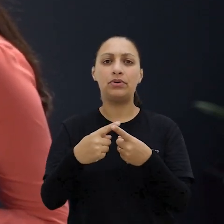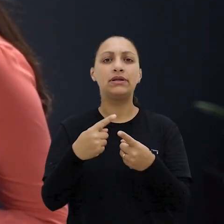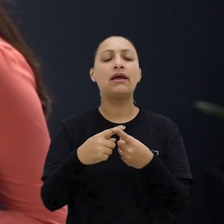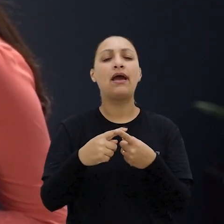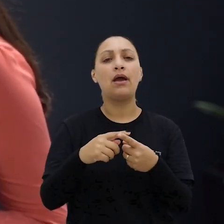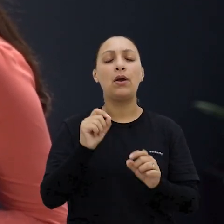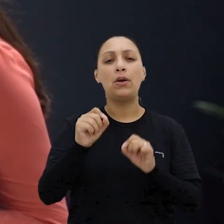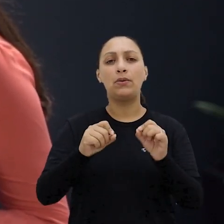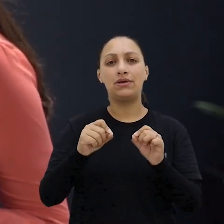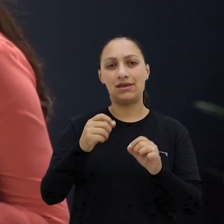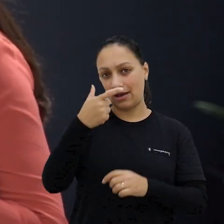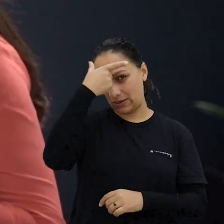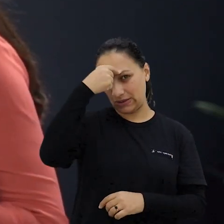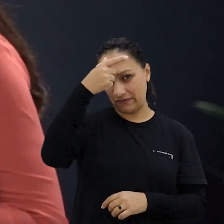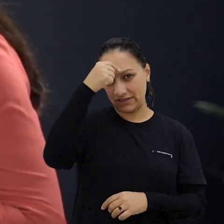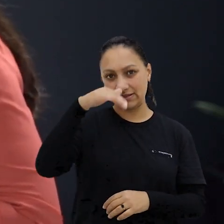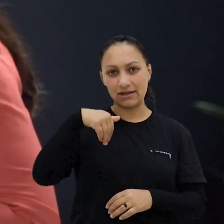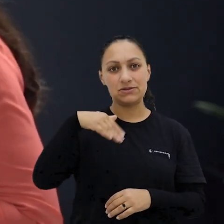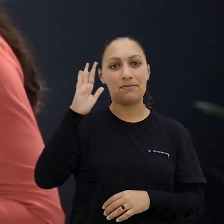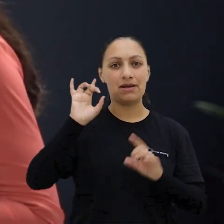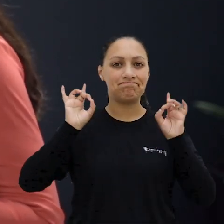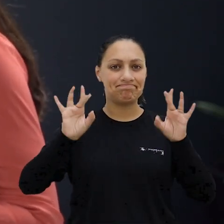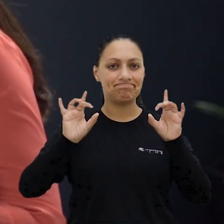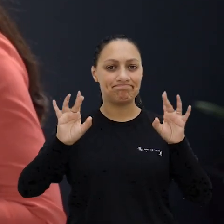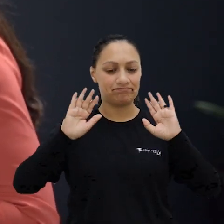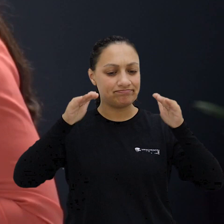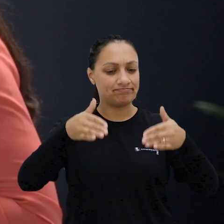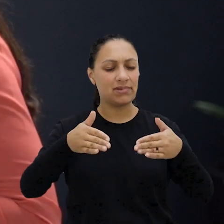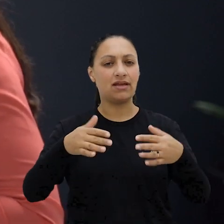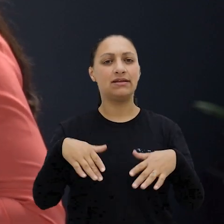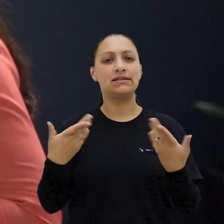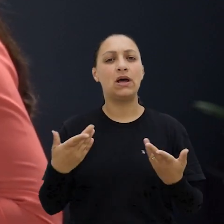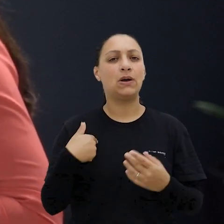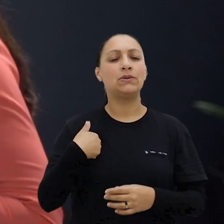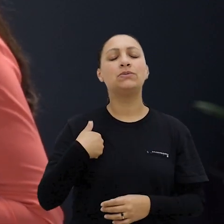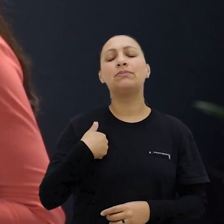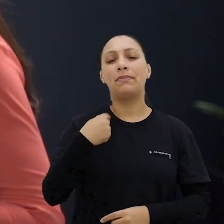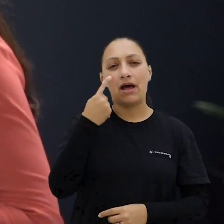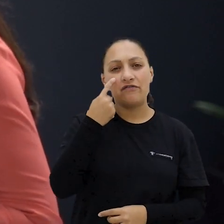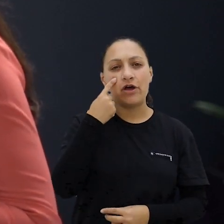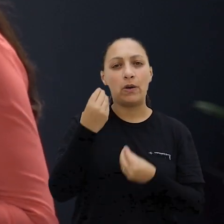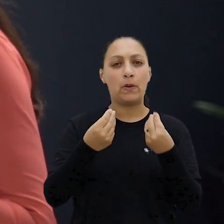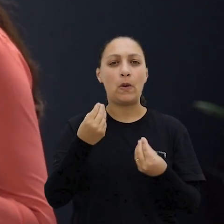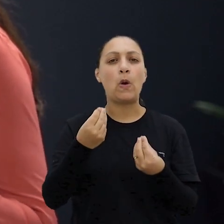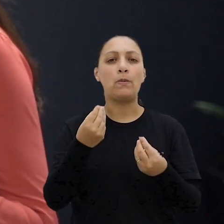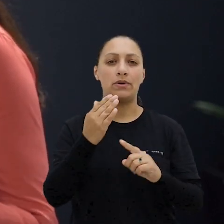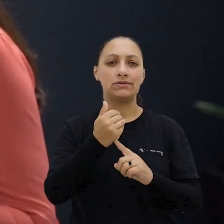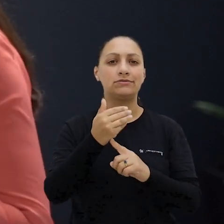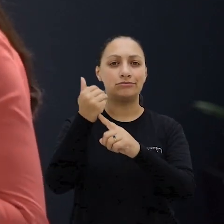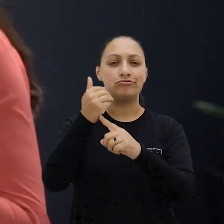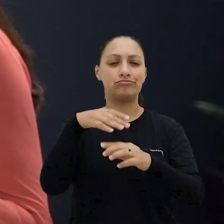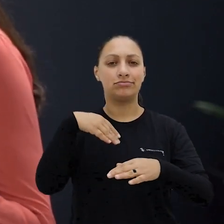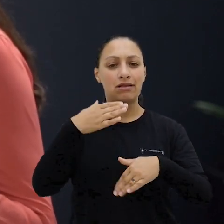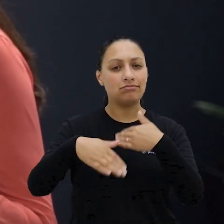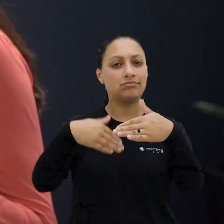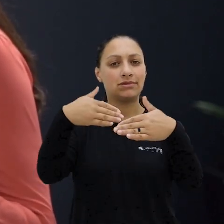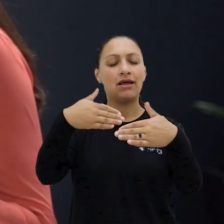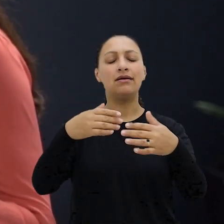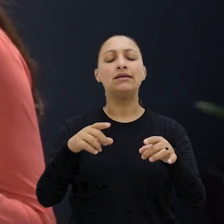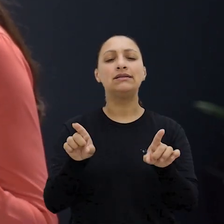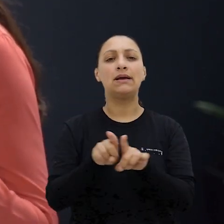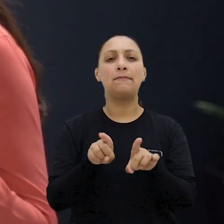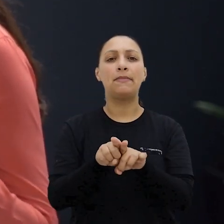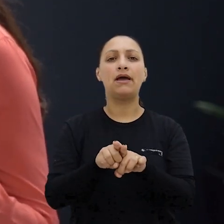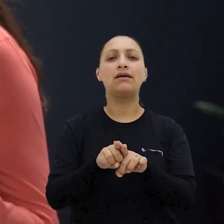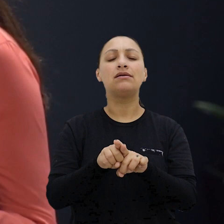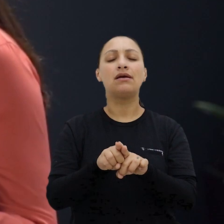de expertise da universidade. Então, não é coincidência, é sim para haver essa transferência de tecnologia e é um fluxo que